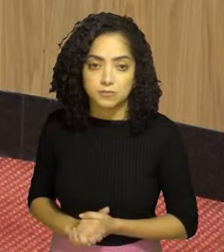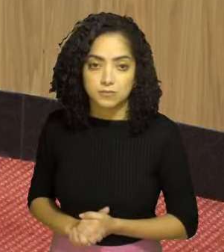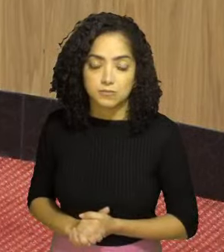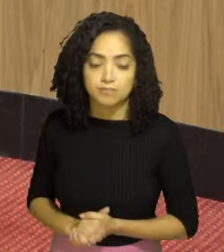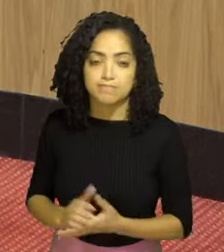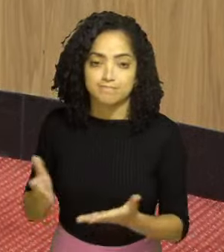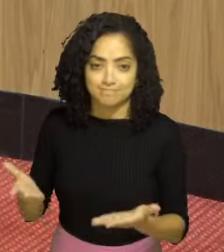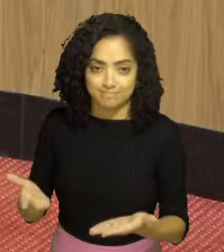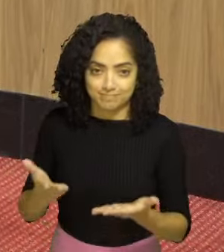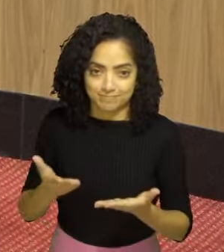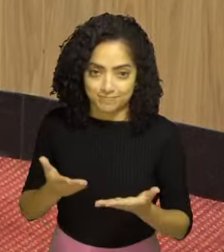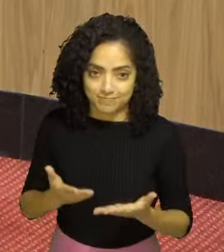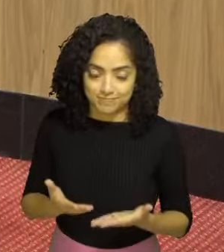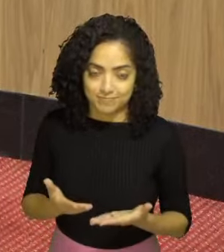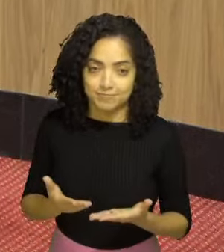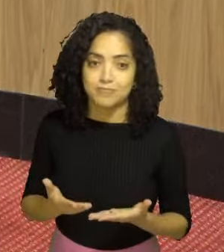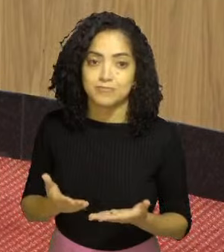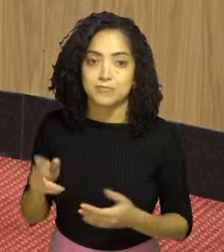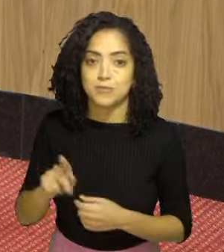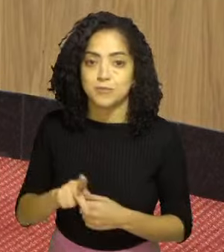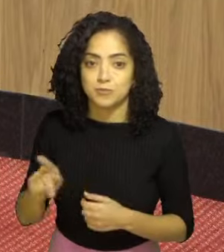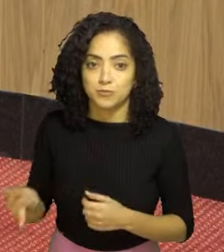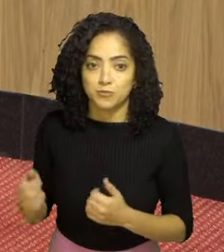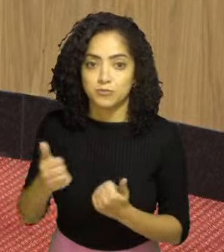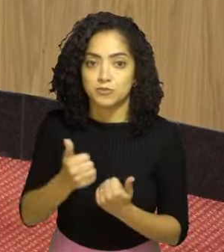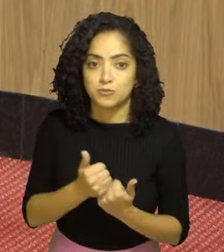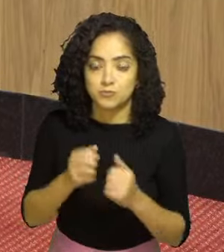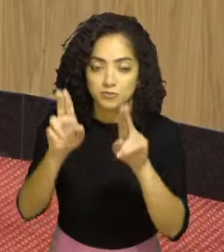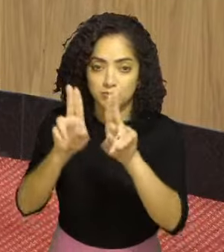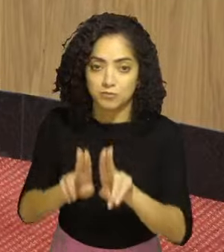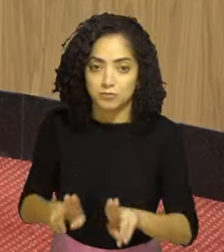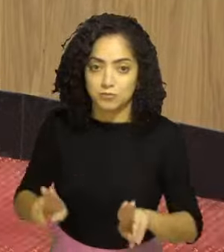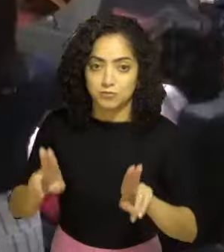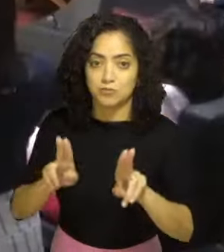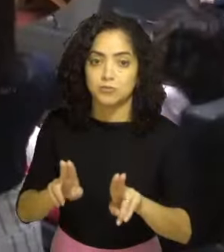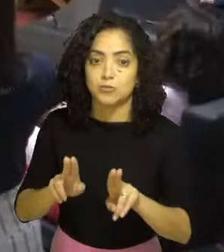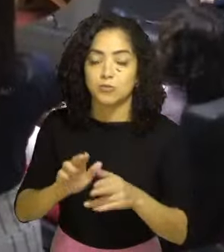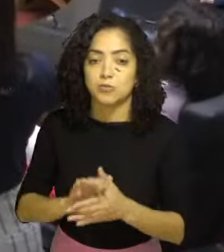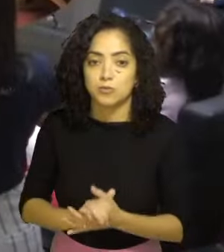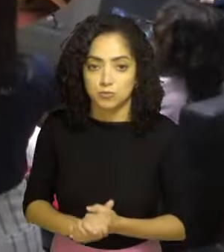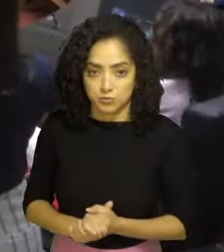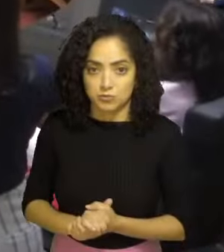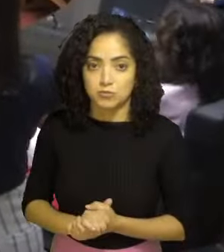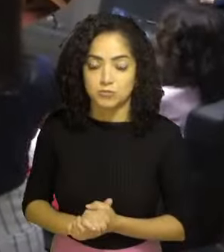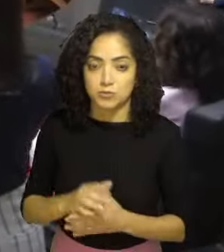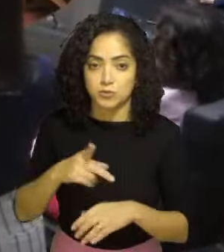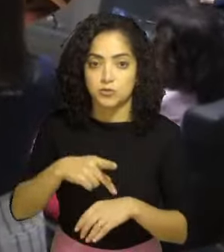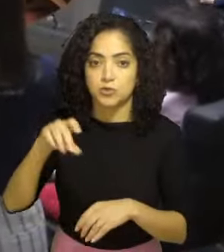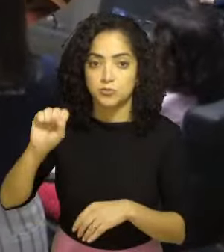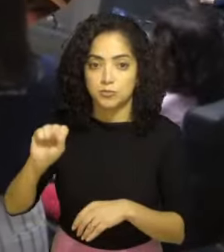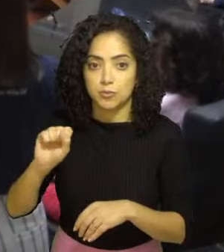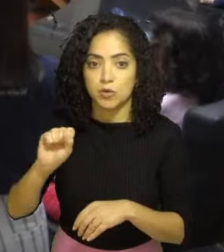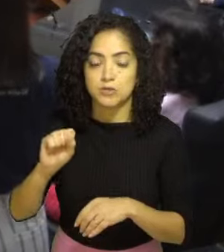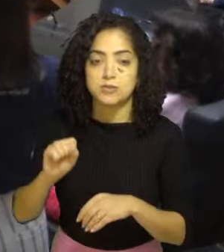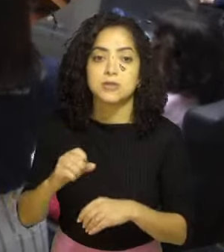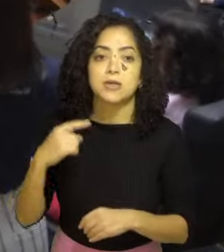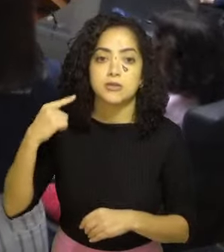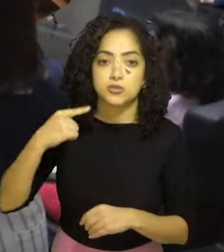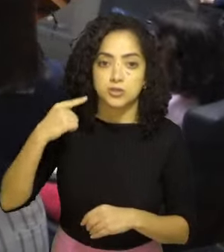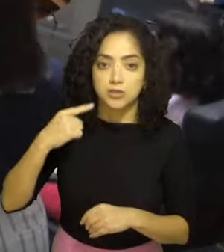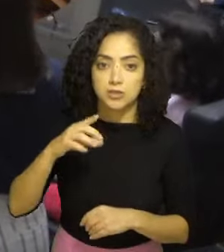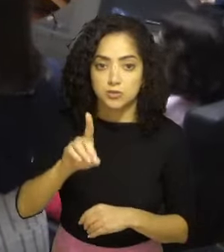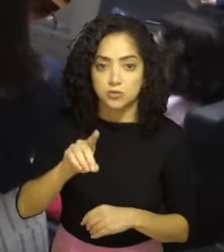Convidamos para receber a homenagem a professora adjunta da UFSC e subcoordenadora do Programa de Pós-Graduação em Direito, doutora